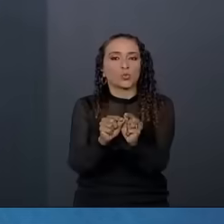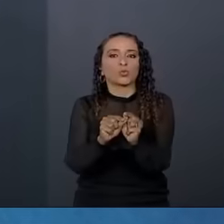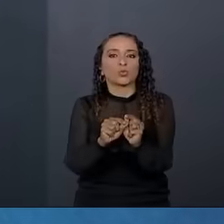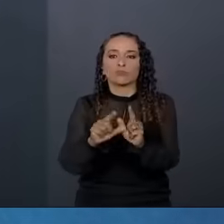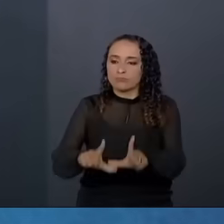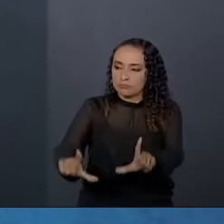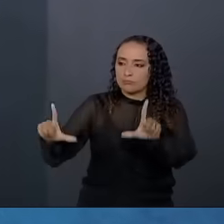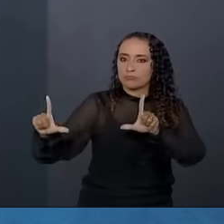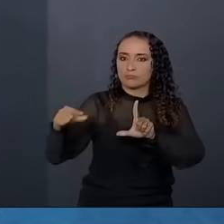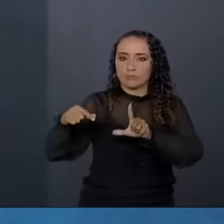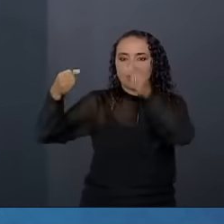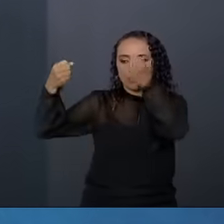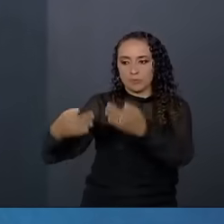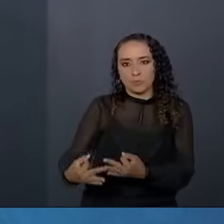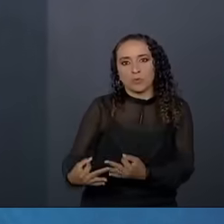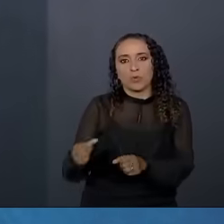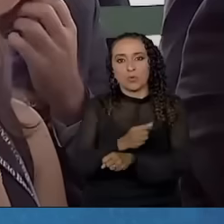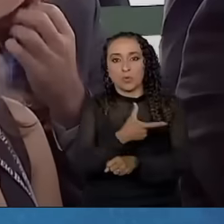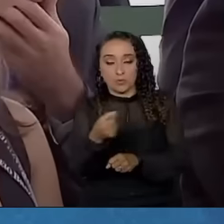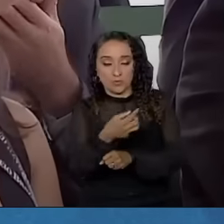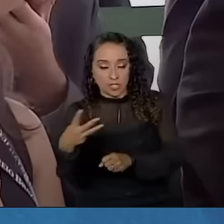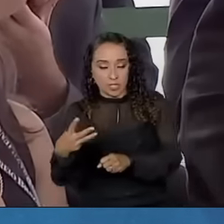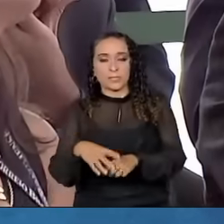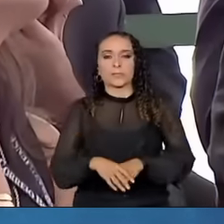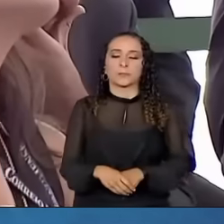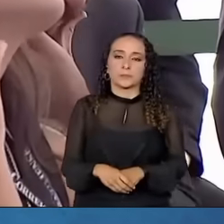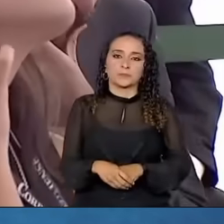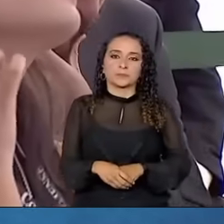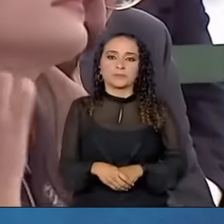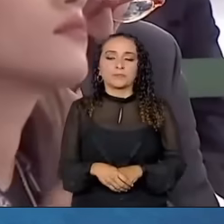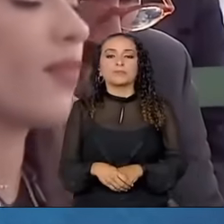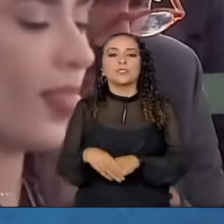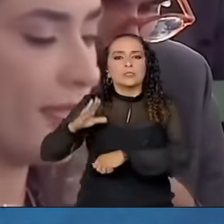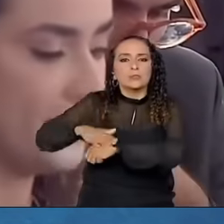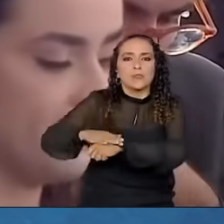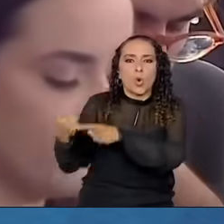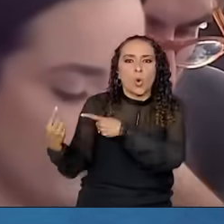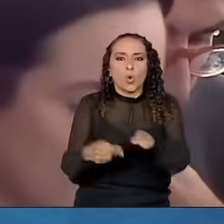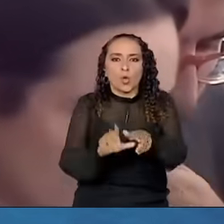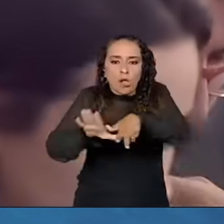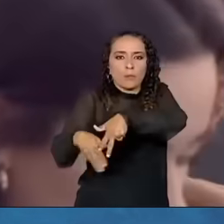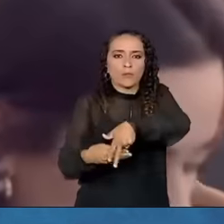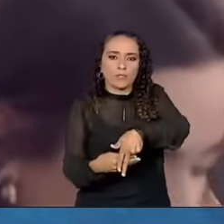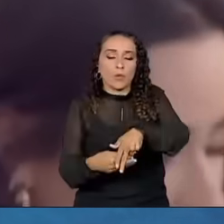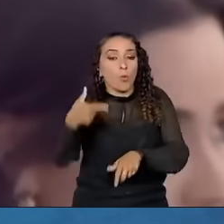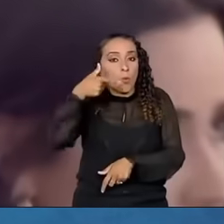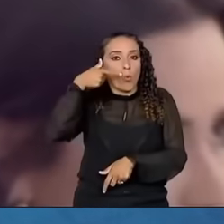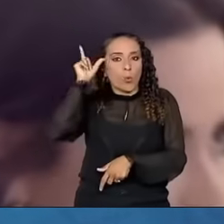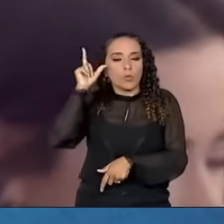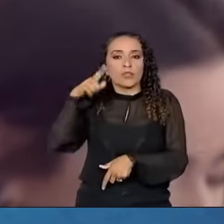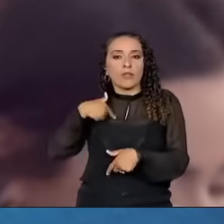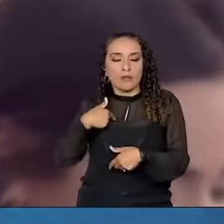dinheiro de acordos de leniência firmados pela Força Tarefa de Curitiba. Operações contra a corrupção. Ontem eu